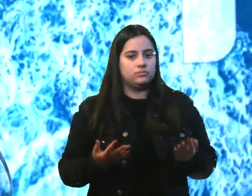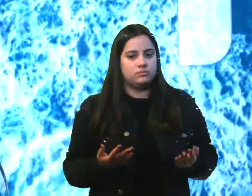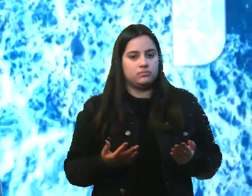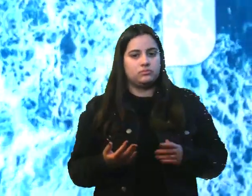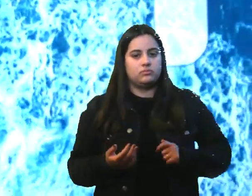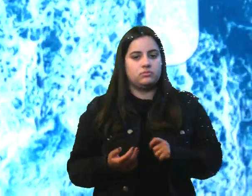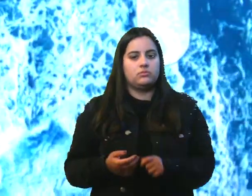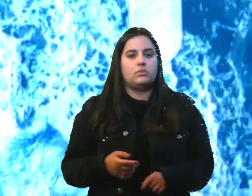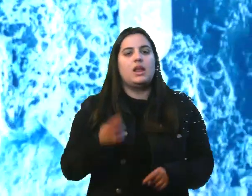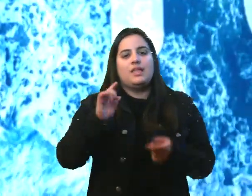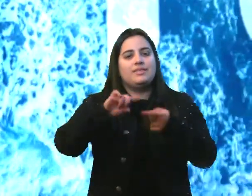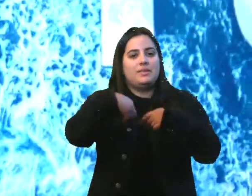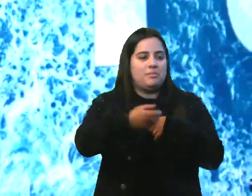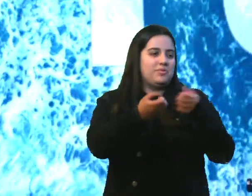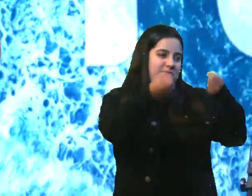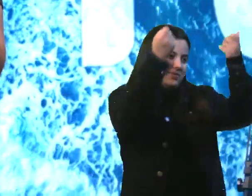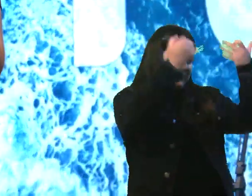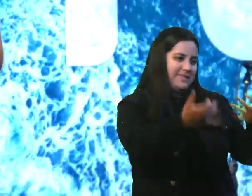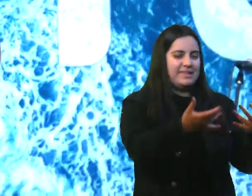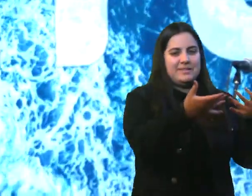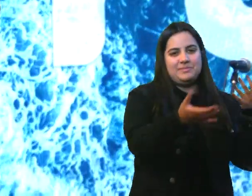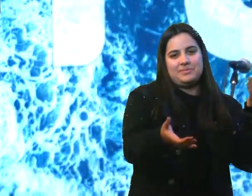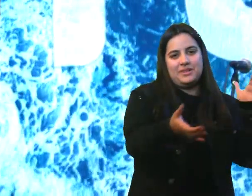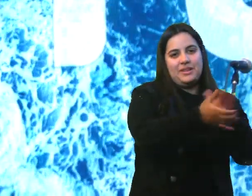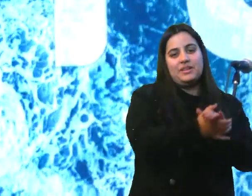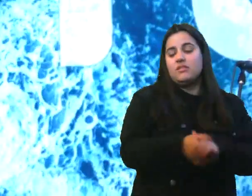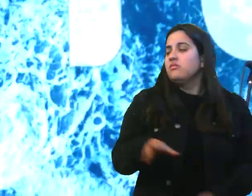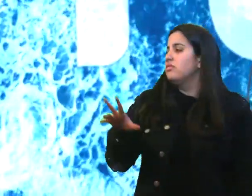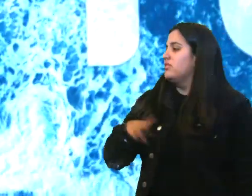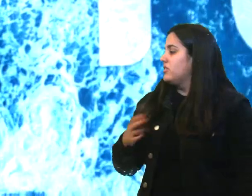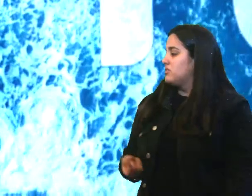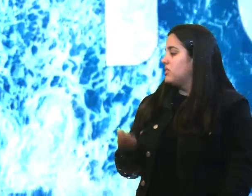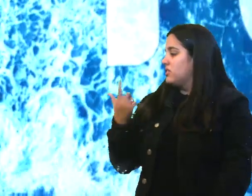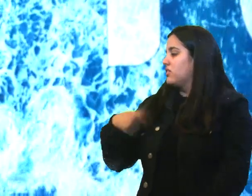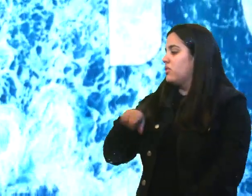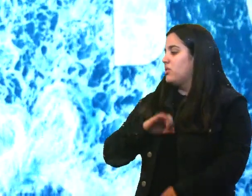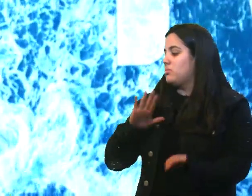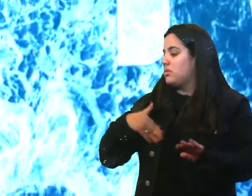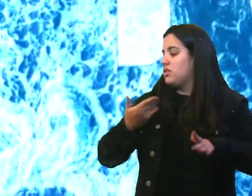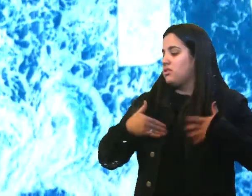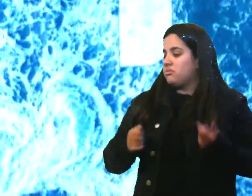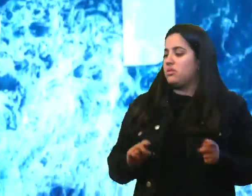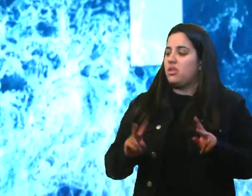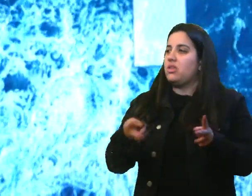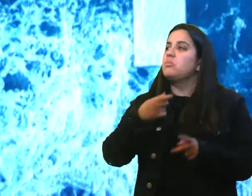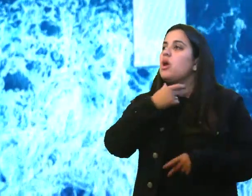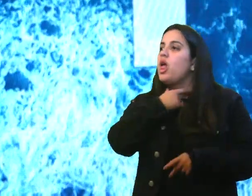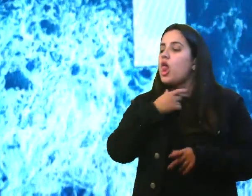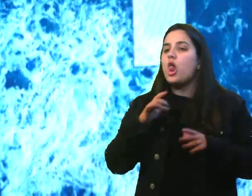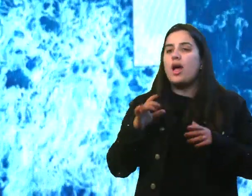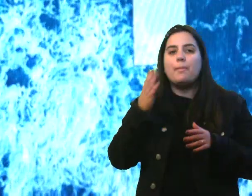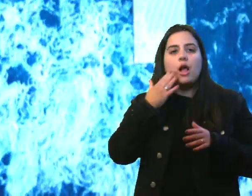Eu fui contar depois para o casal lá que tinha doado ela para a gente. Eles falaram assim, nossa, que estranho, a gente passeava com ela sem coleira.